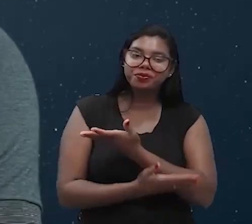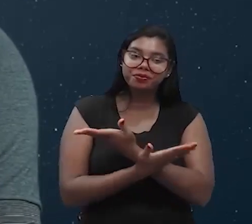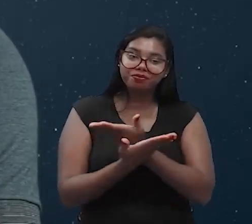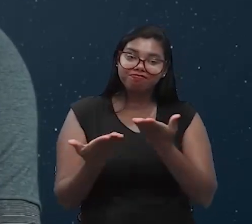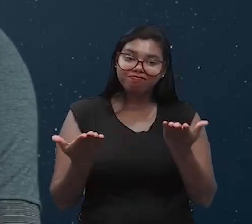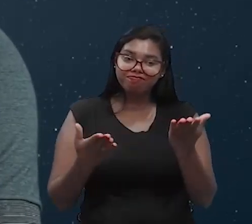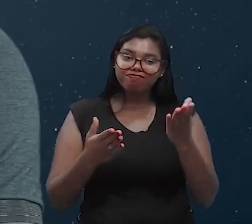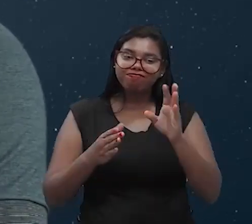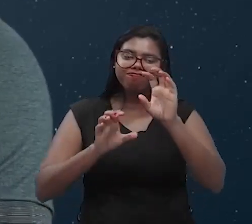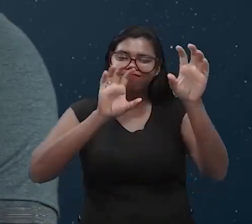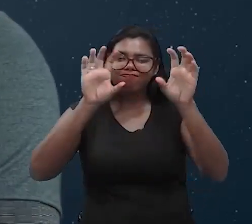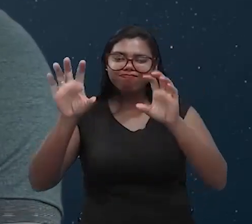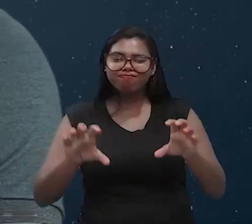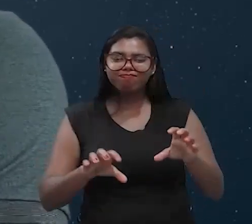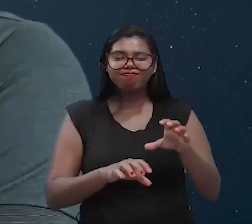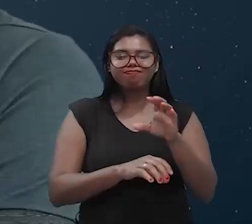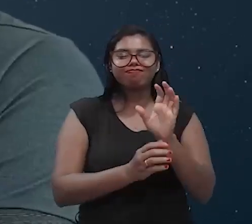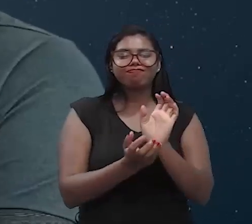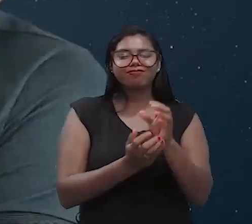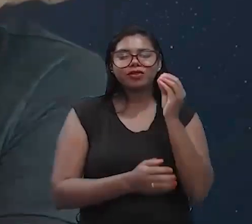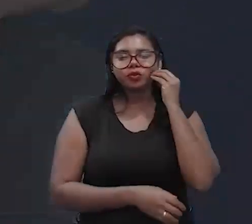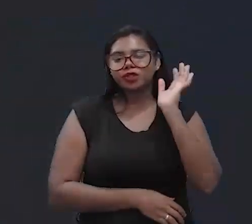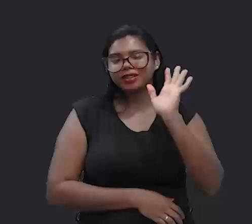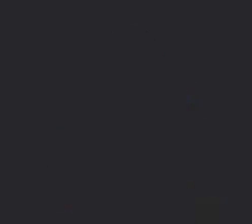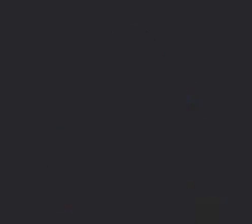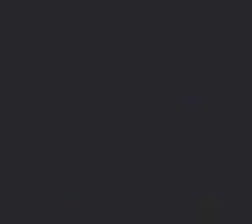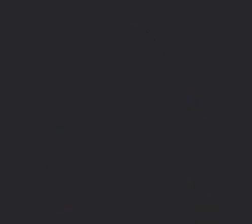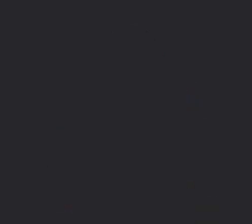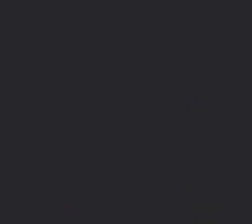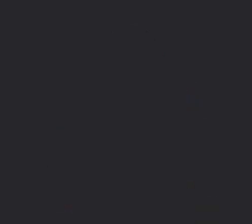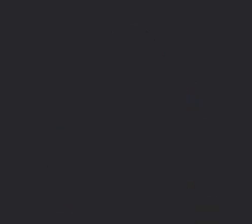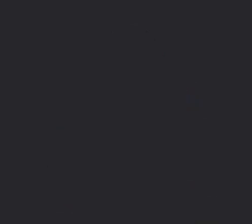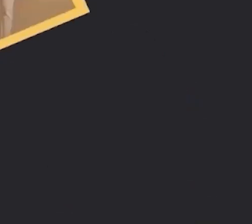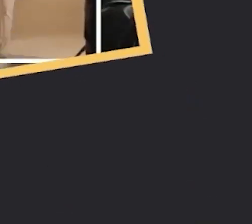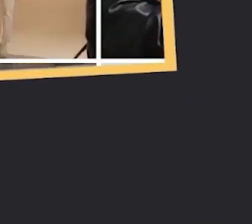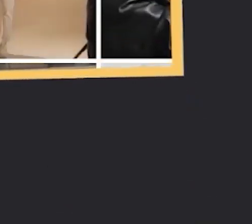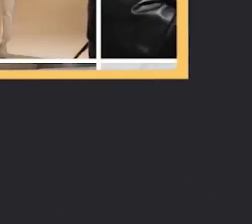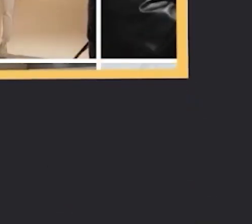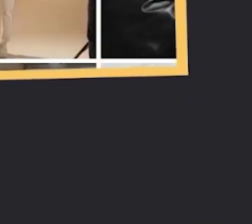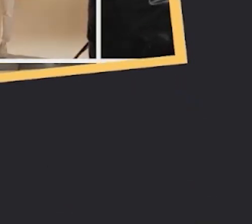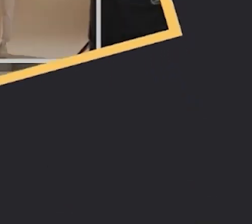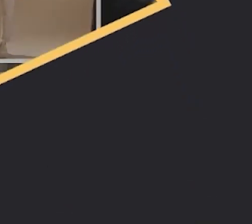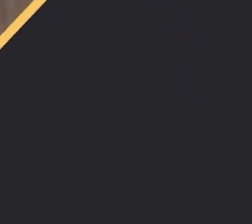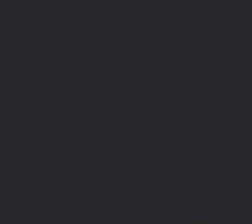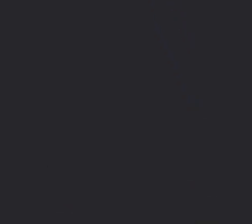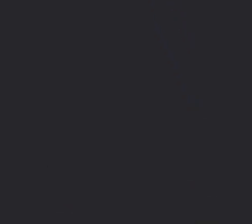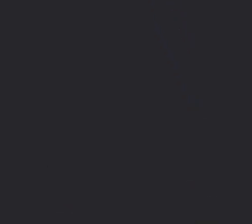cais ao sertão. Valeu! Tchau, Robertão!